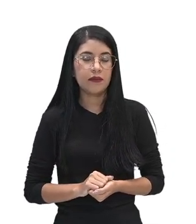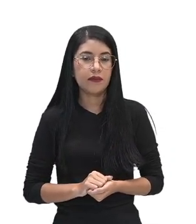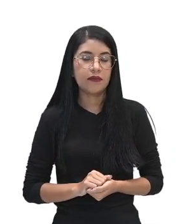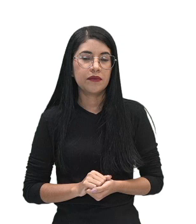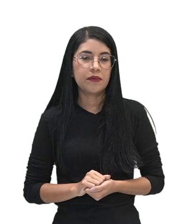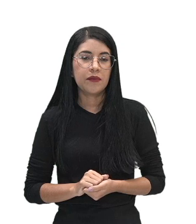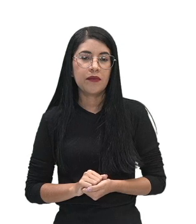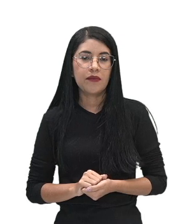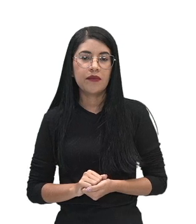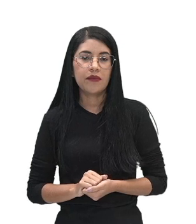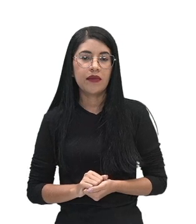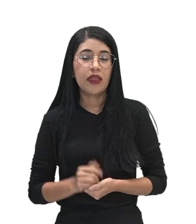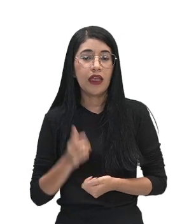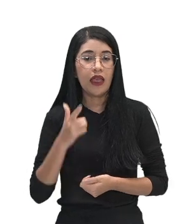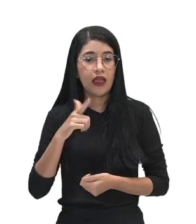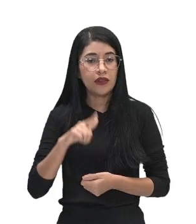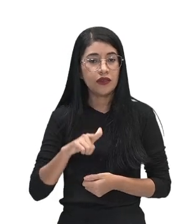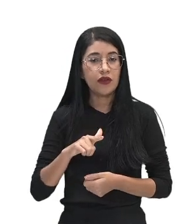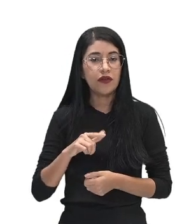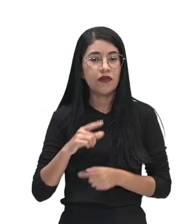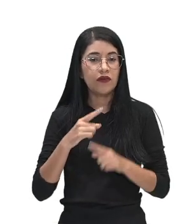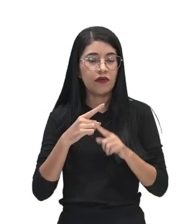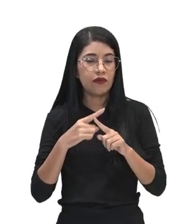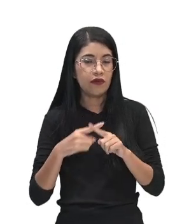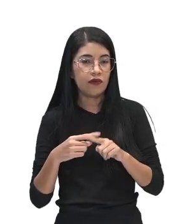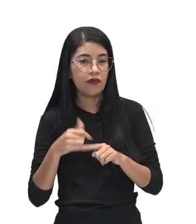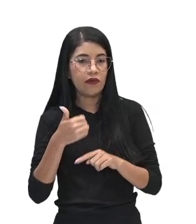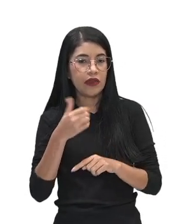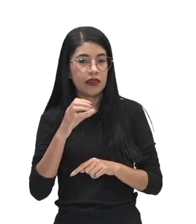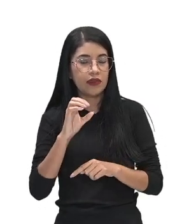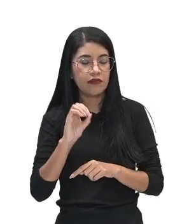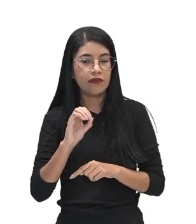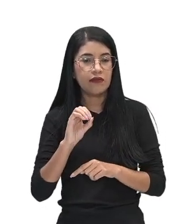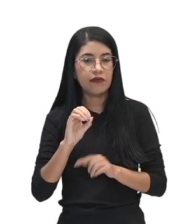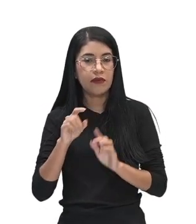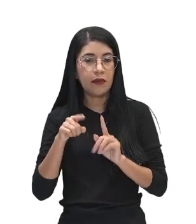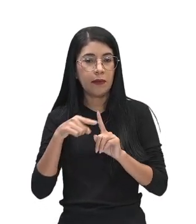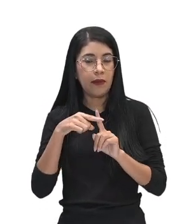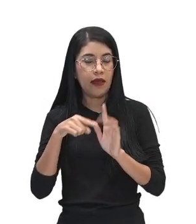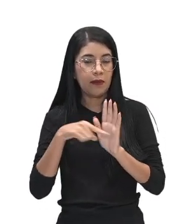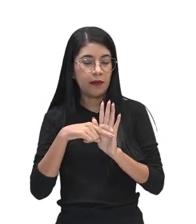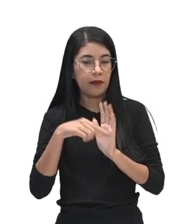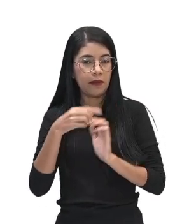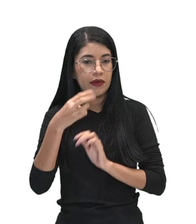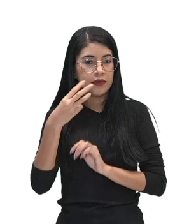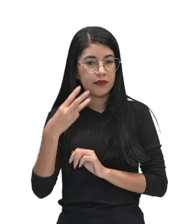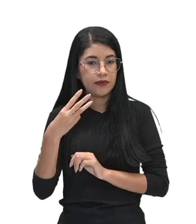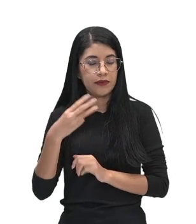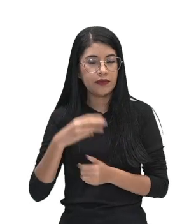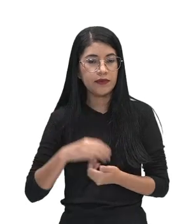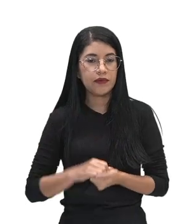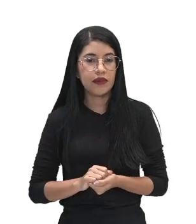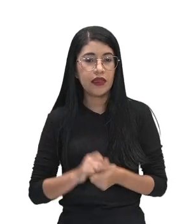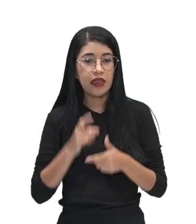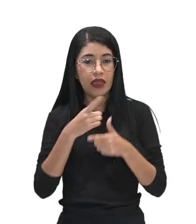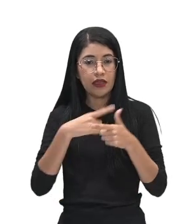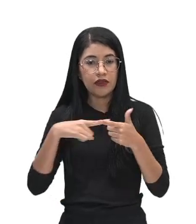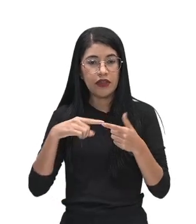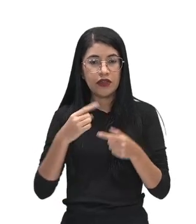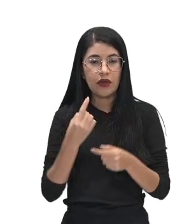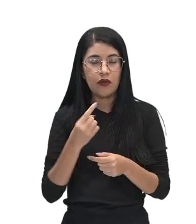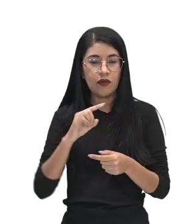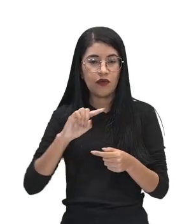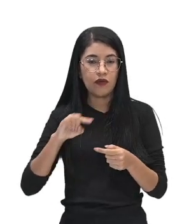1.620, aí eu repito vezes 10 a menos 3, e eu vou dividir isso aqui por 1,6,